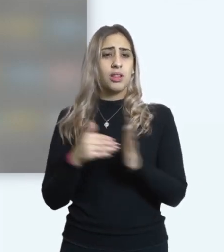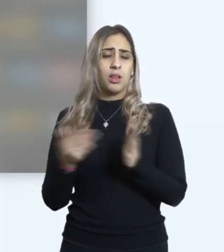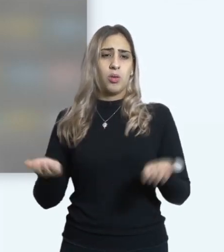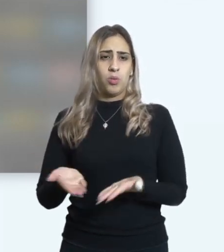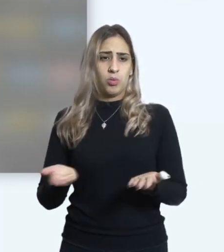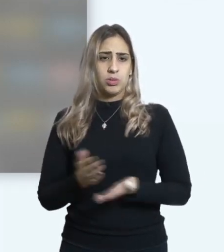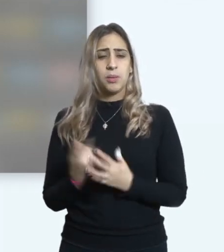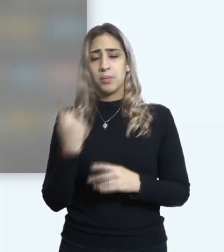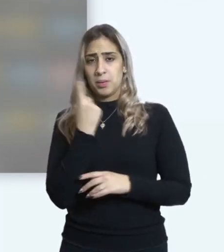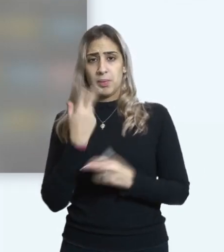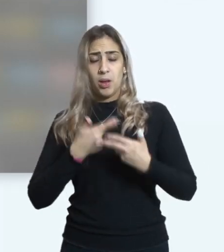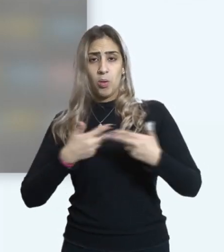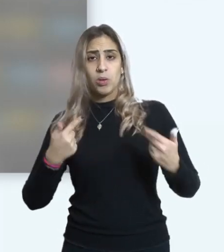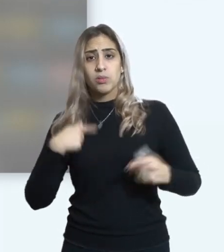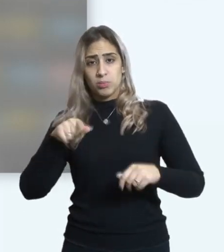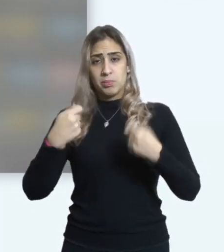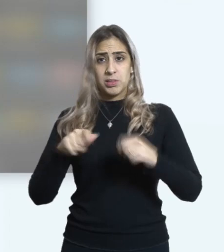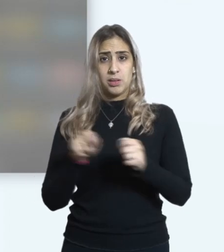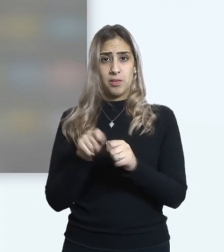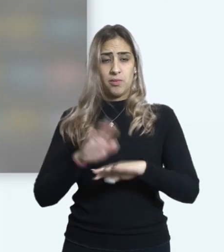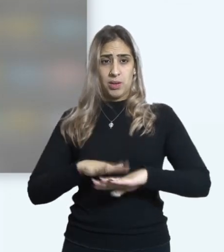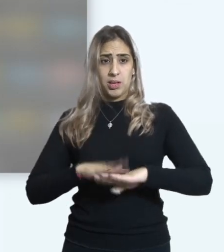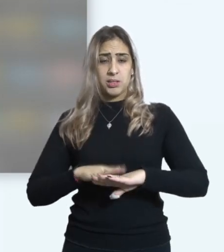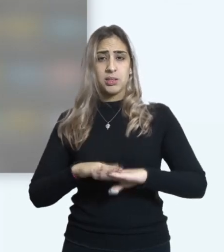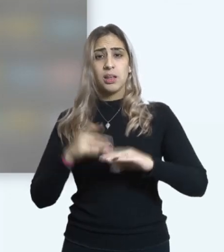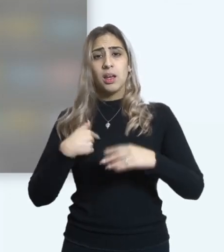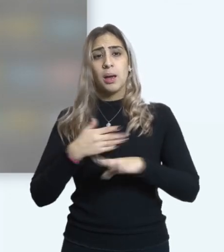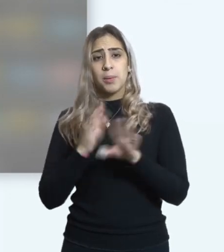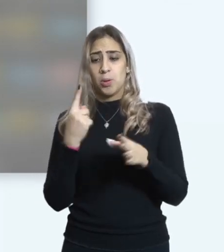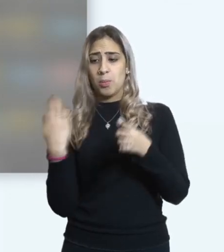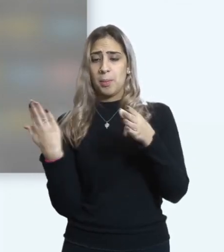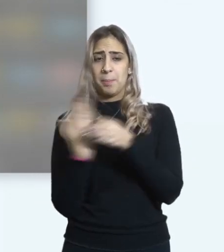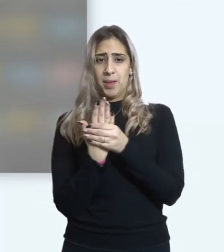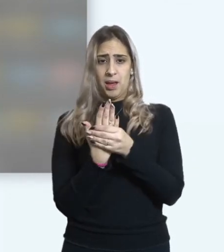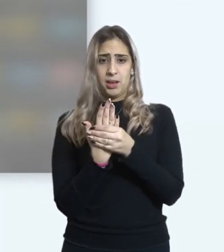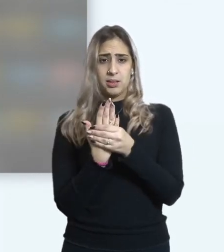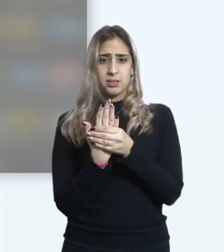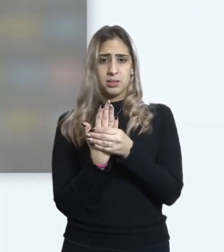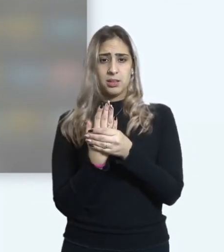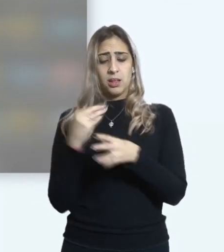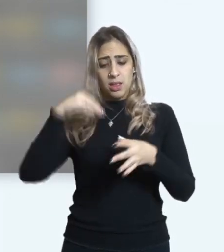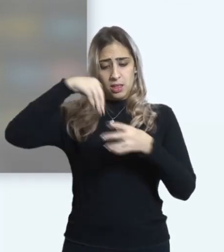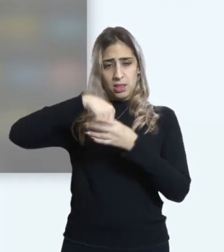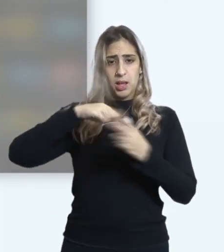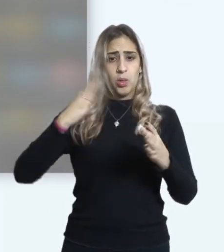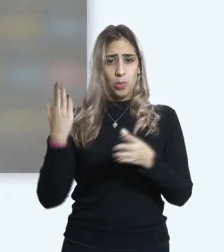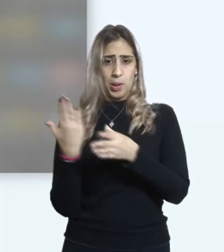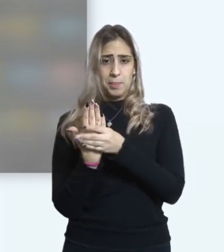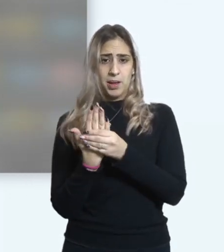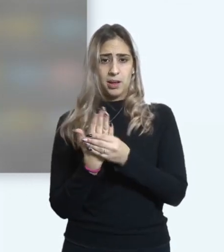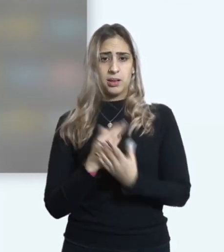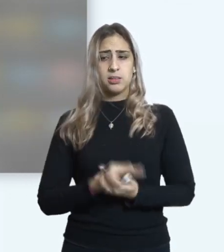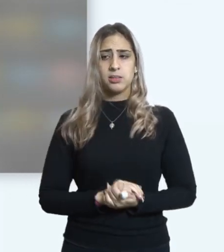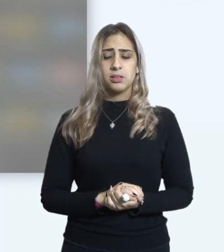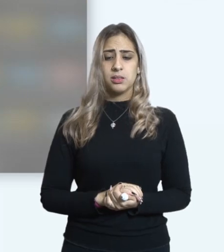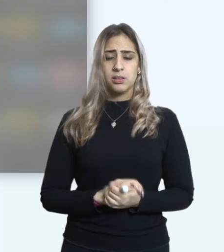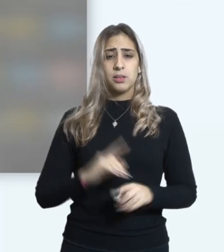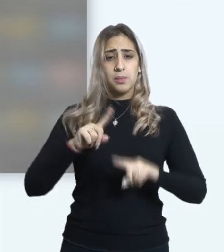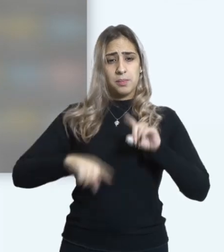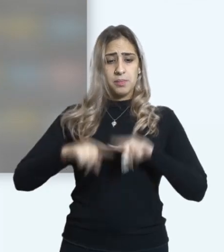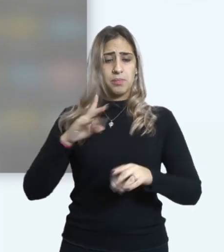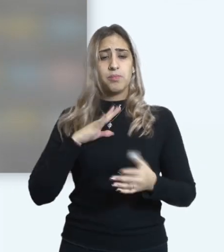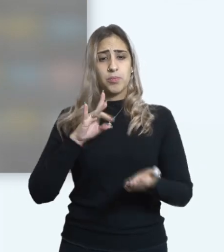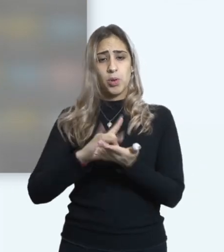Então, a primeira coisa que você tem que fazer é abrir uma pasta com, dentro dela, o material original